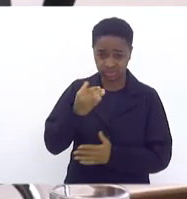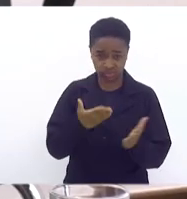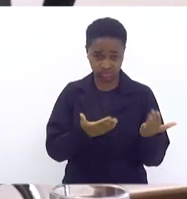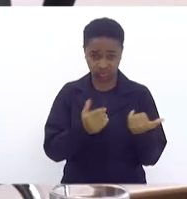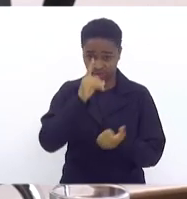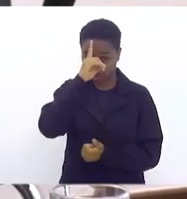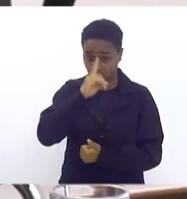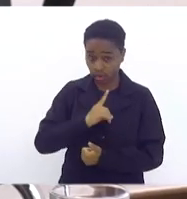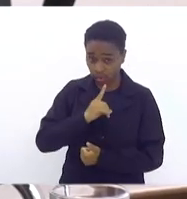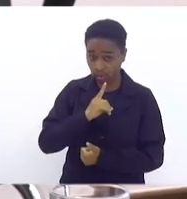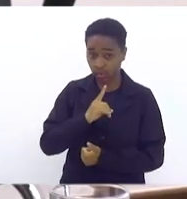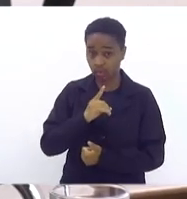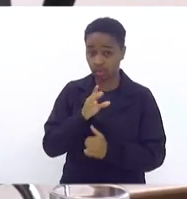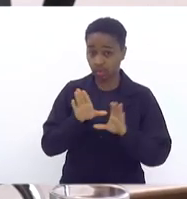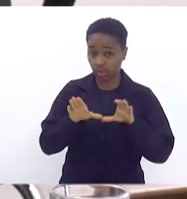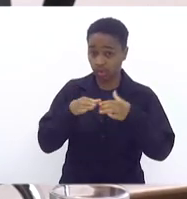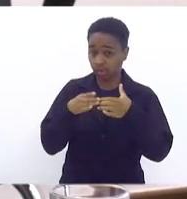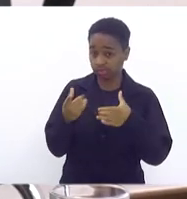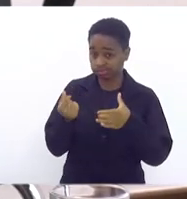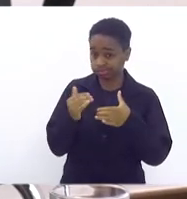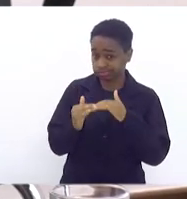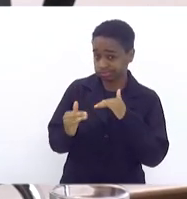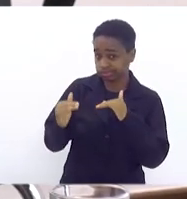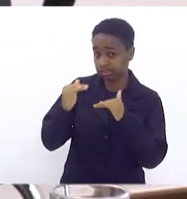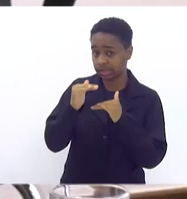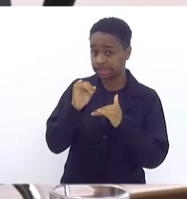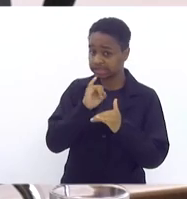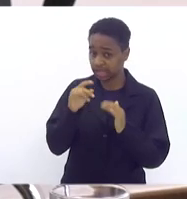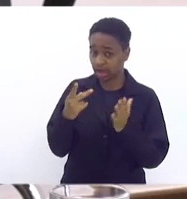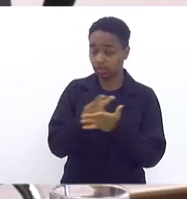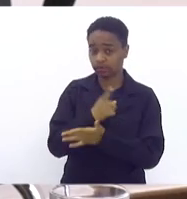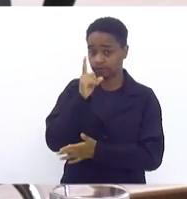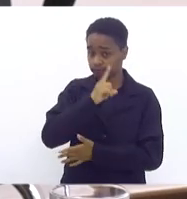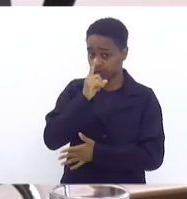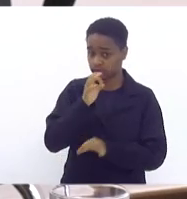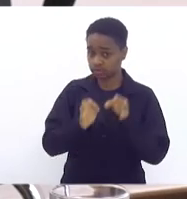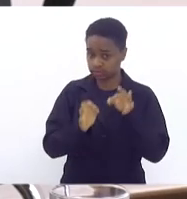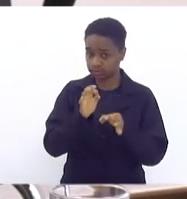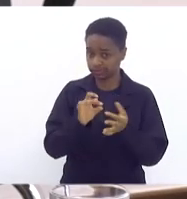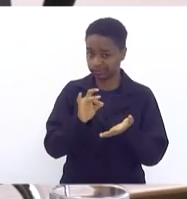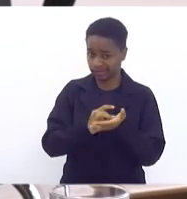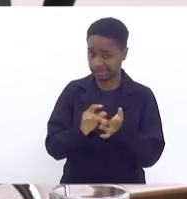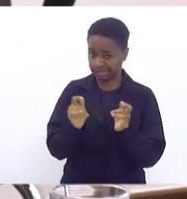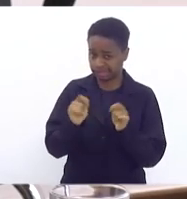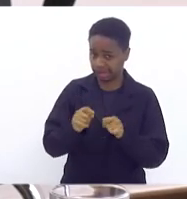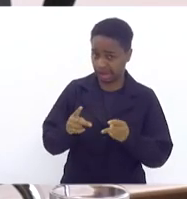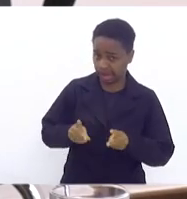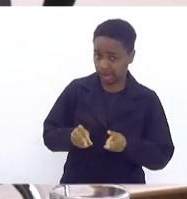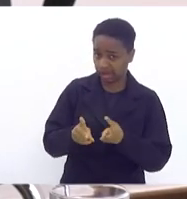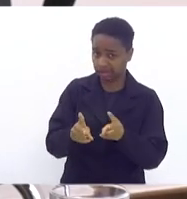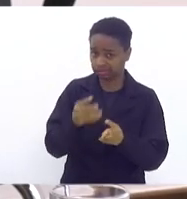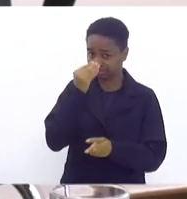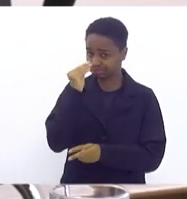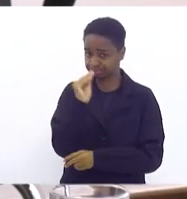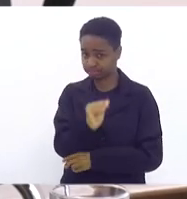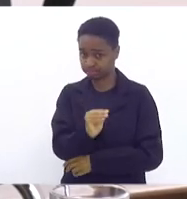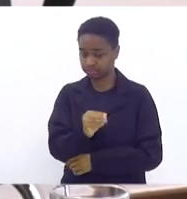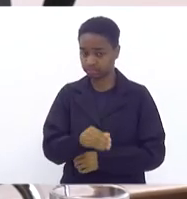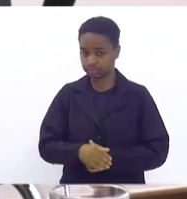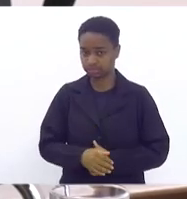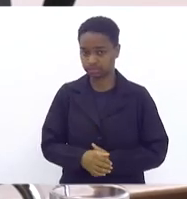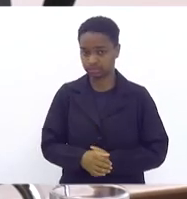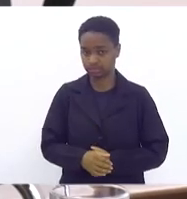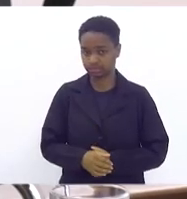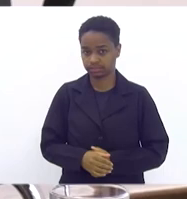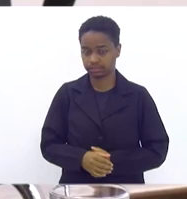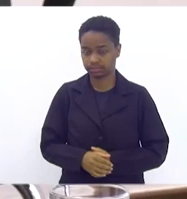média fosse injustiçado né Eh isso ocorreria essa indiferença né